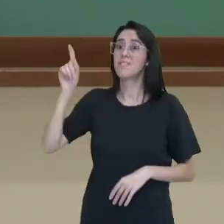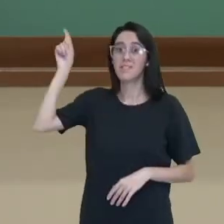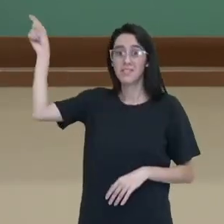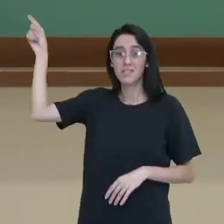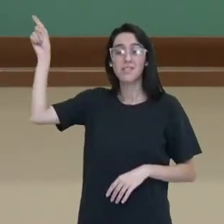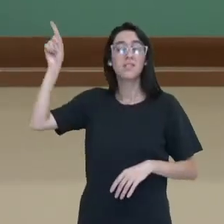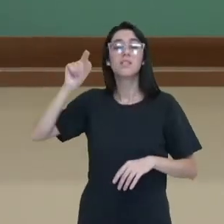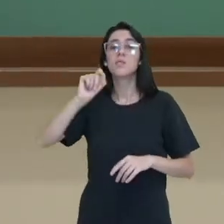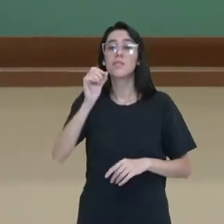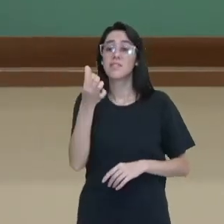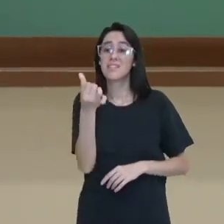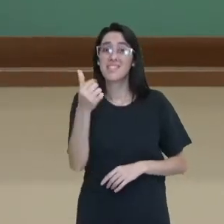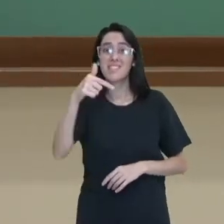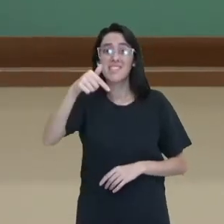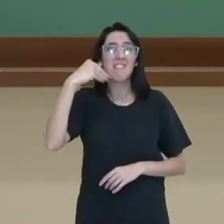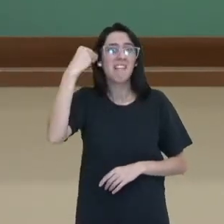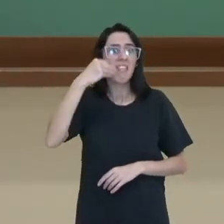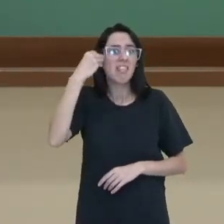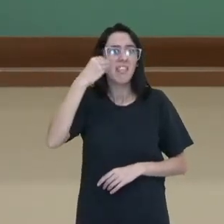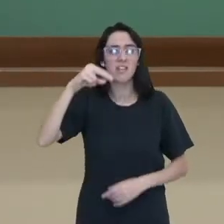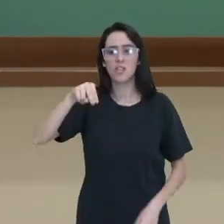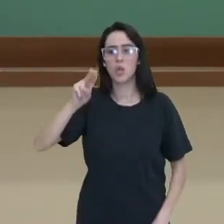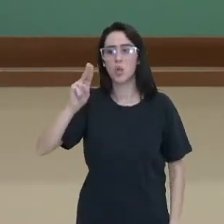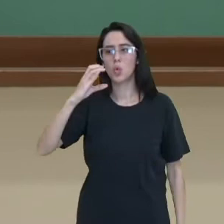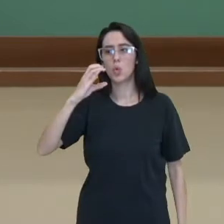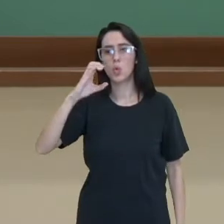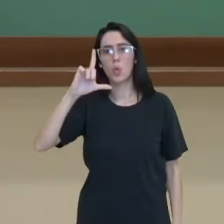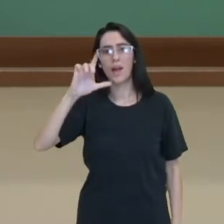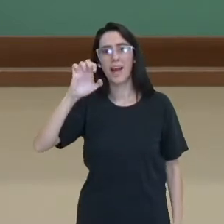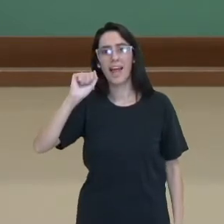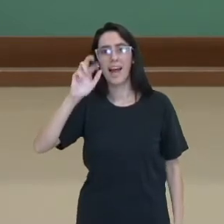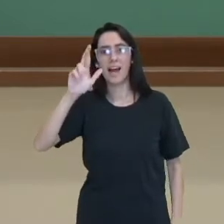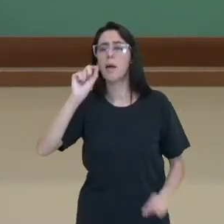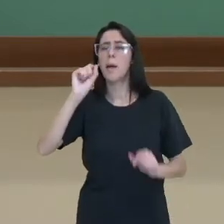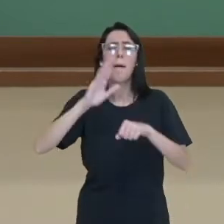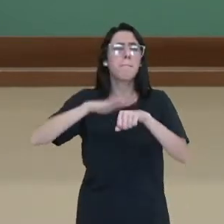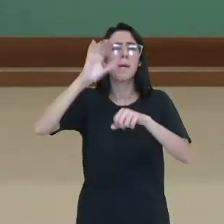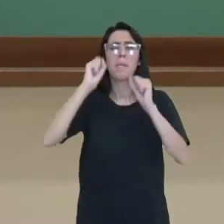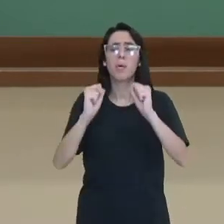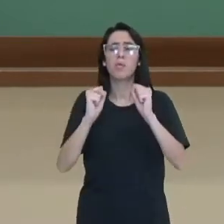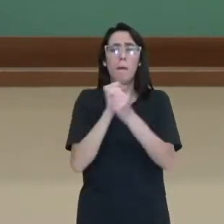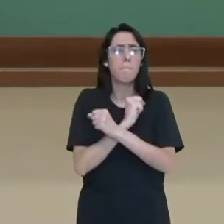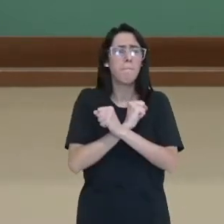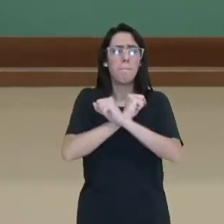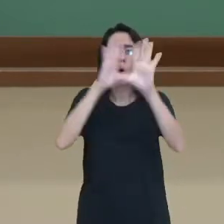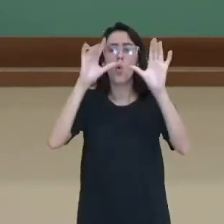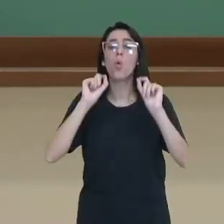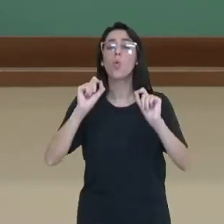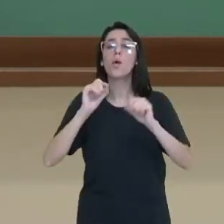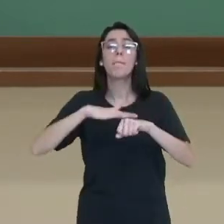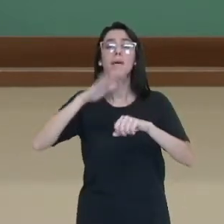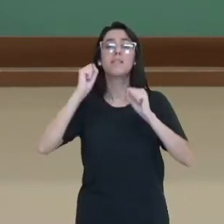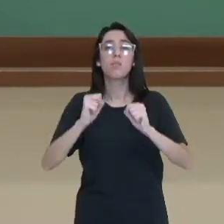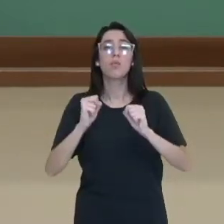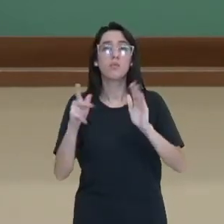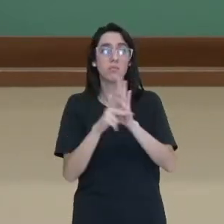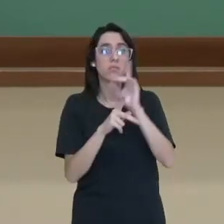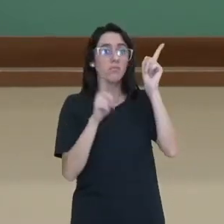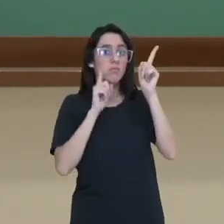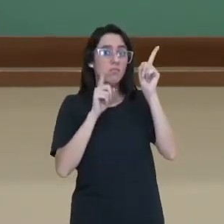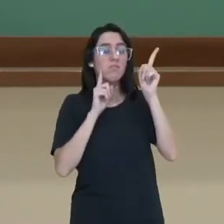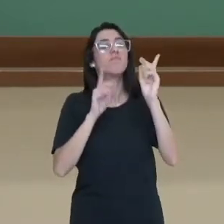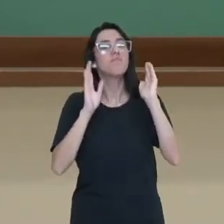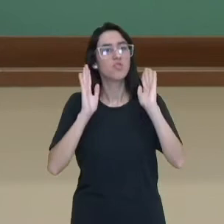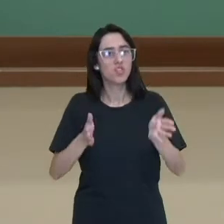67 testes nucleares. A bomba mais poderosa já solta pelos Estados Unidos foi solta no